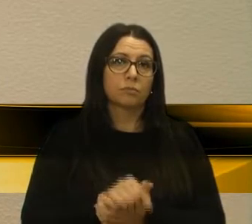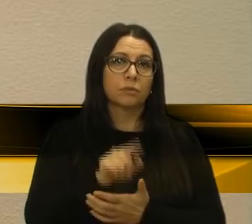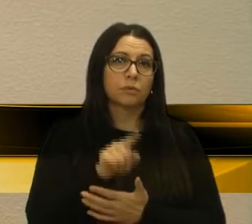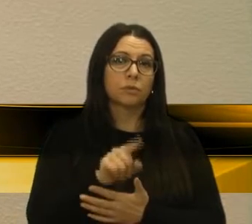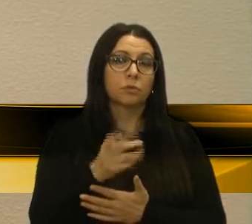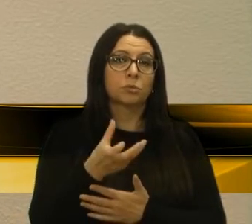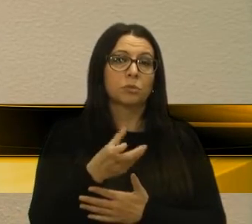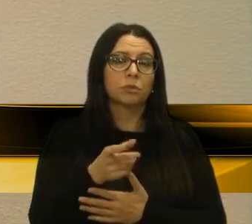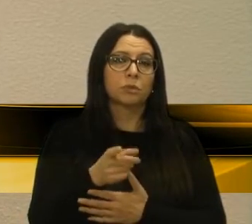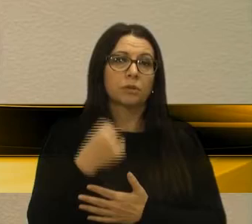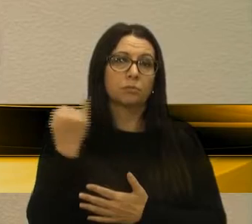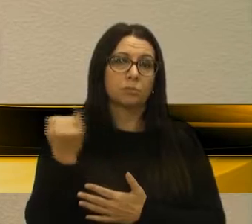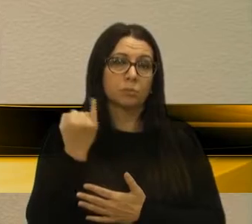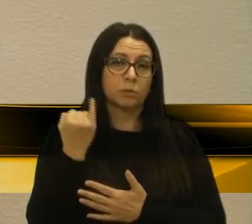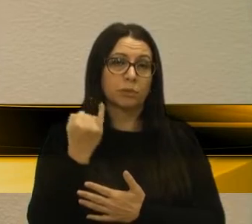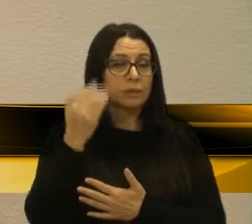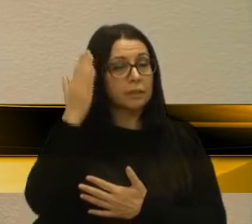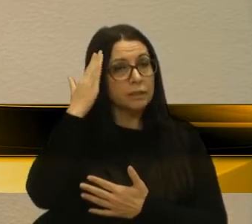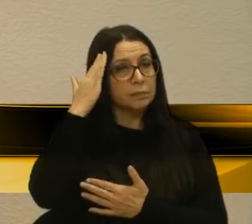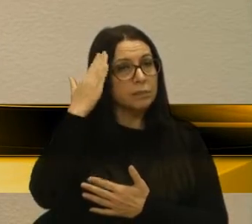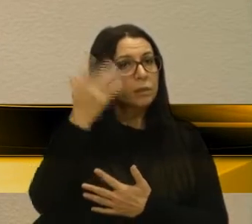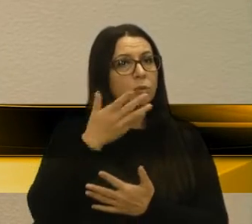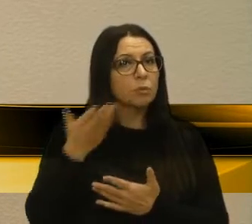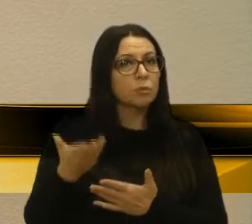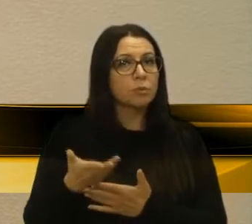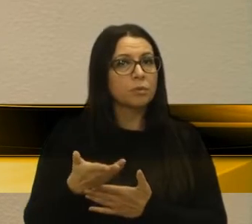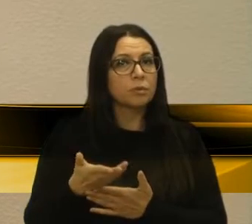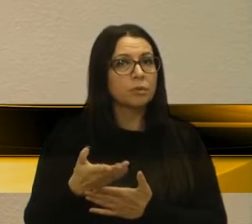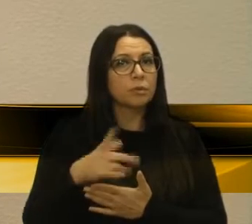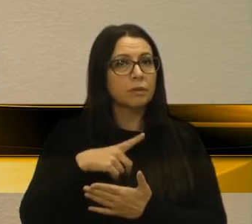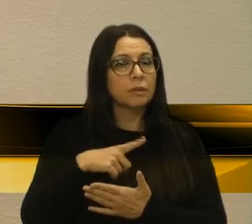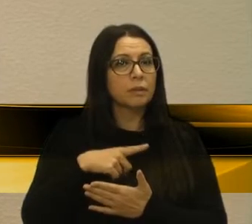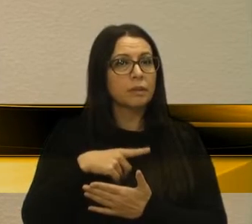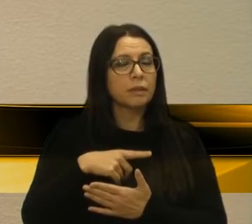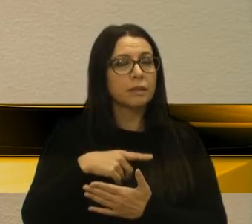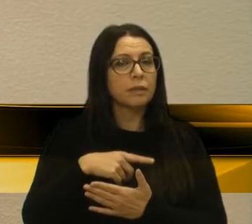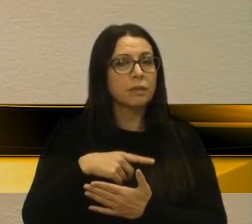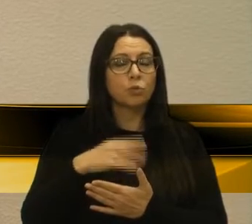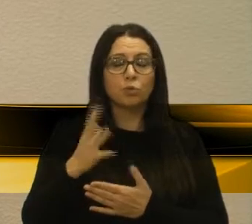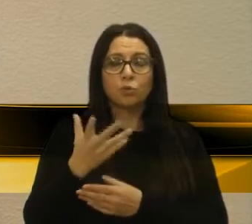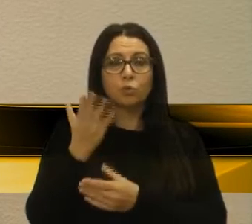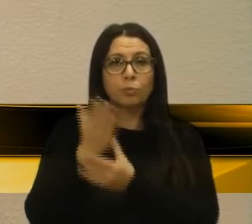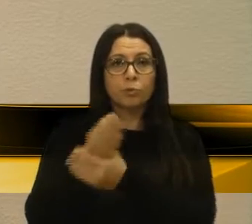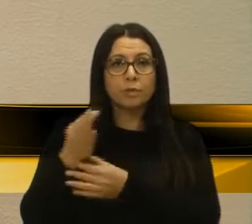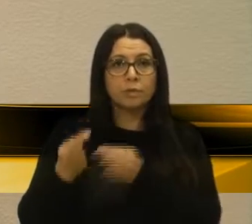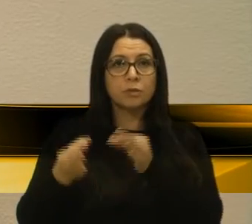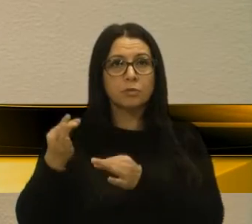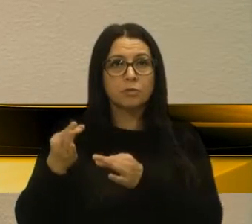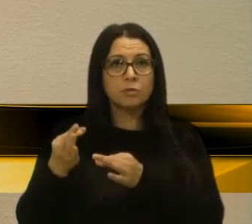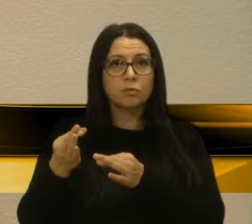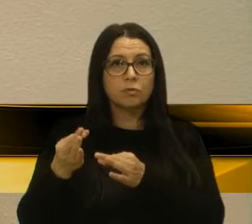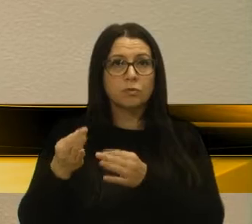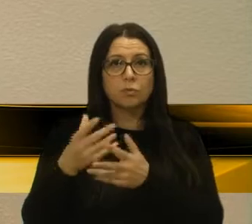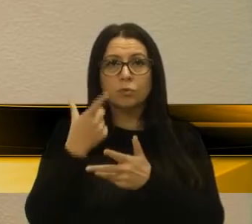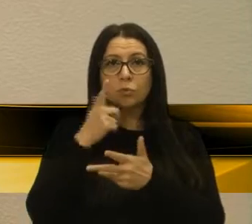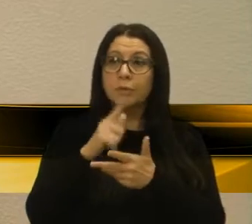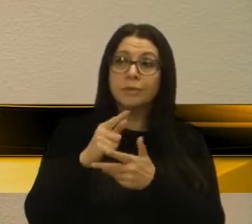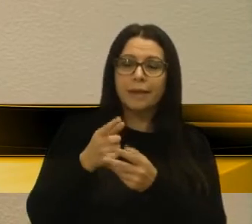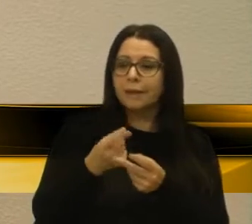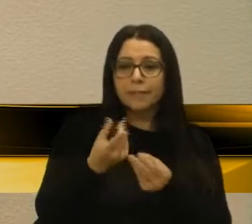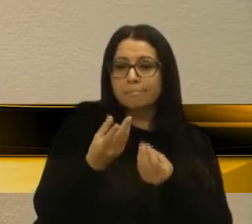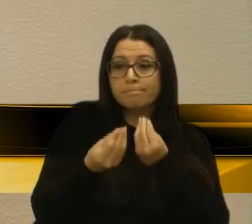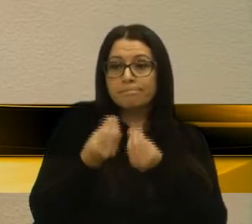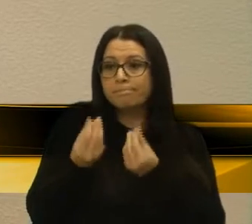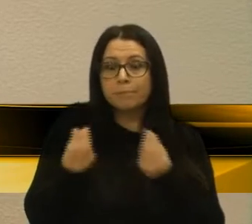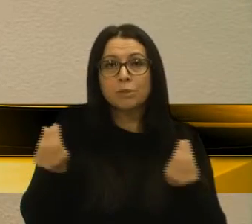é o que é tangível poder saber em quanto está a conta dos processos judiciais o intangível talvez a gente